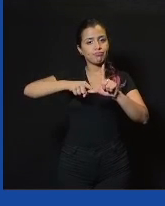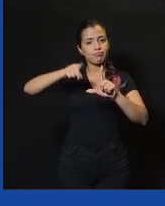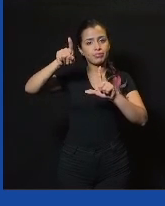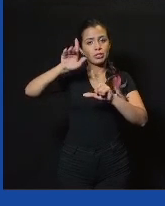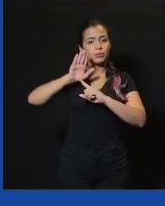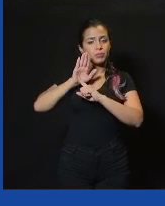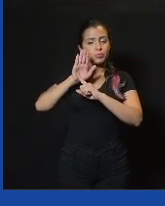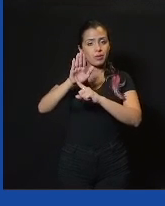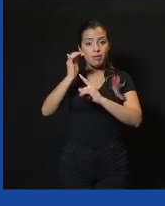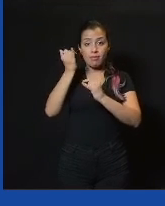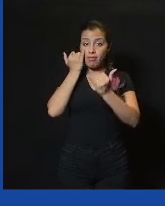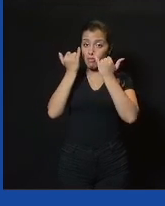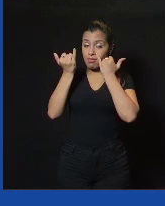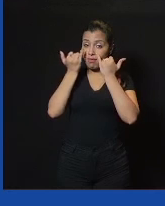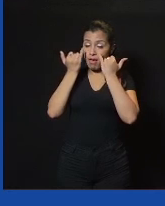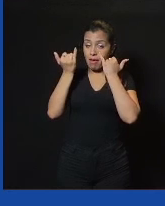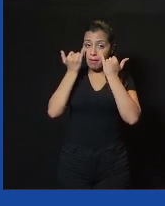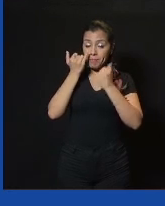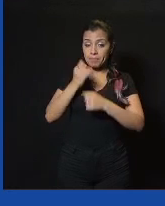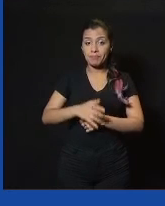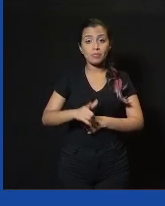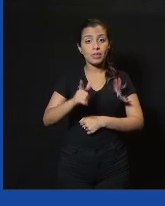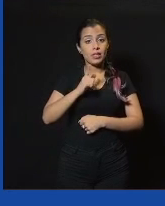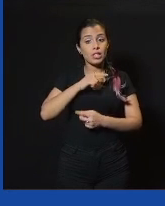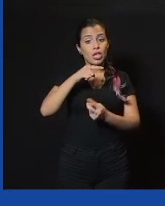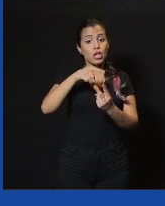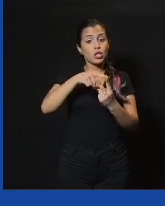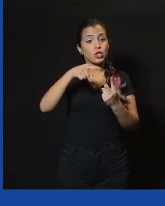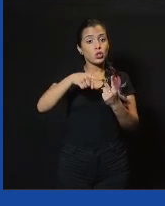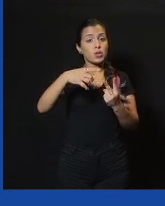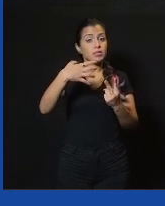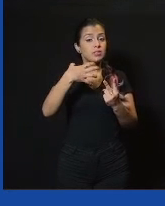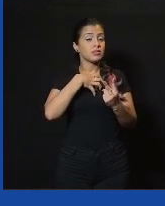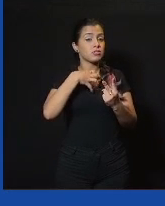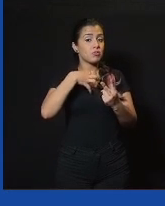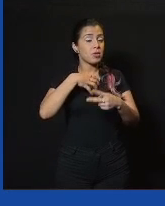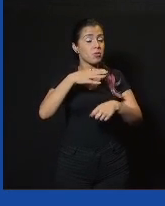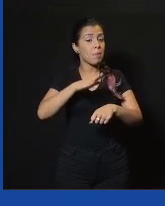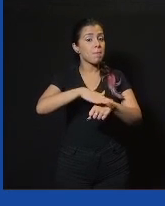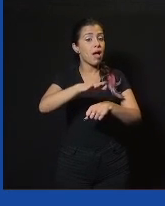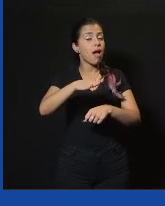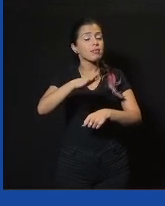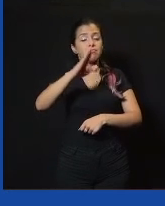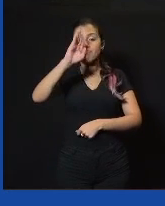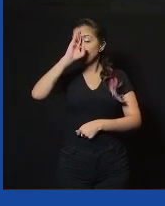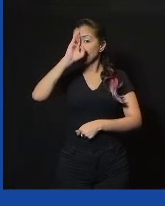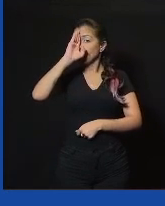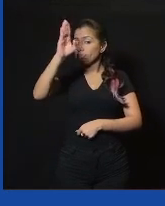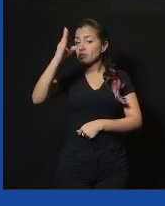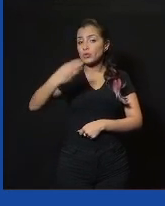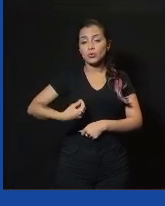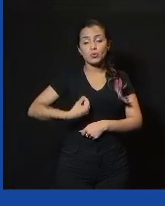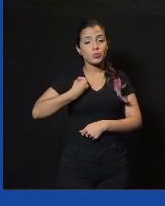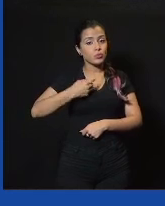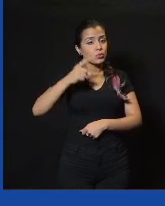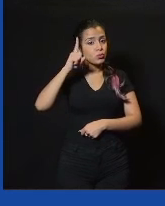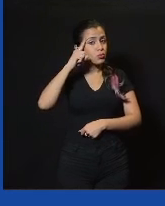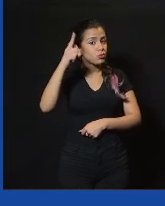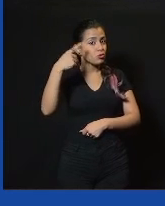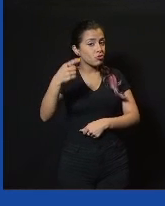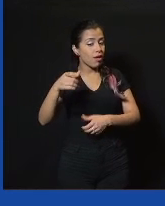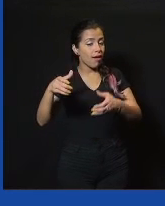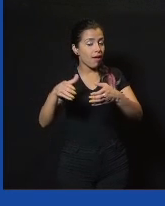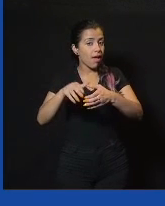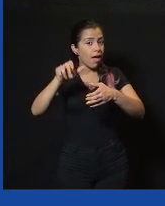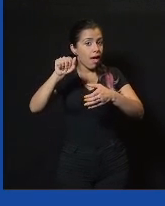A gente teve os dois sentimentos mais presentes no dia a dia das pessoas, de classe A a